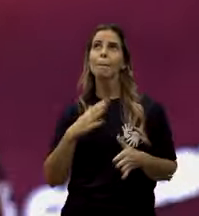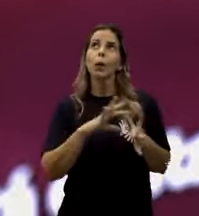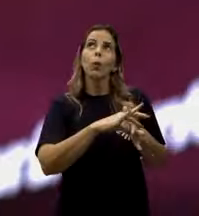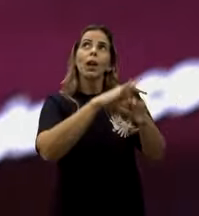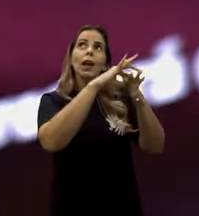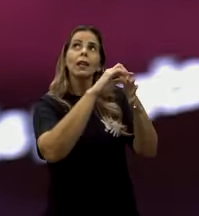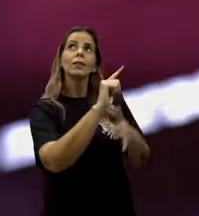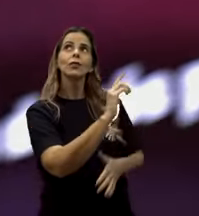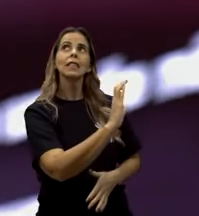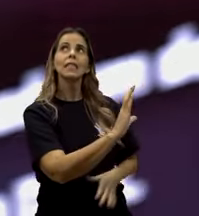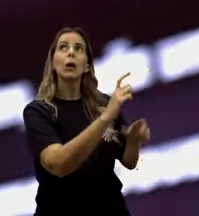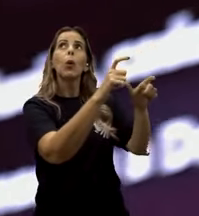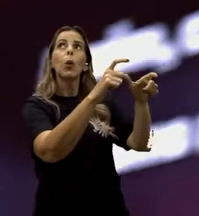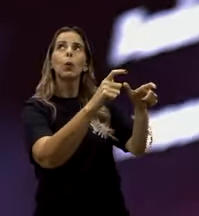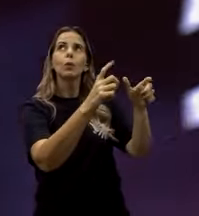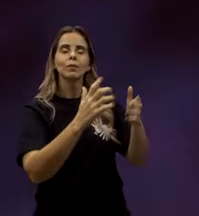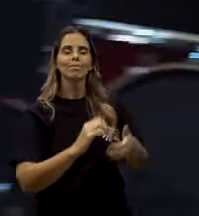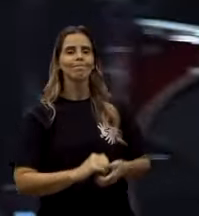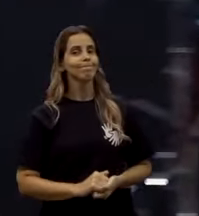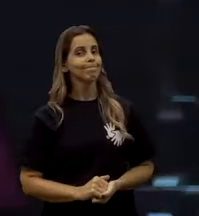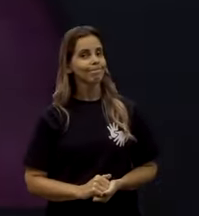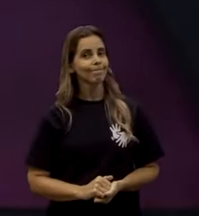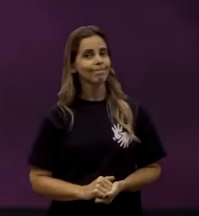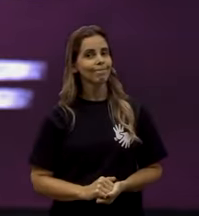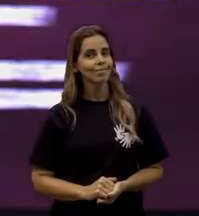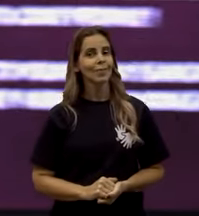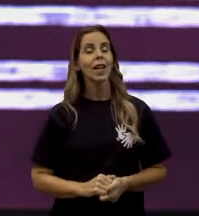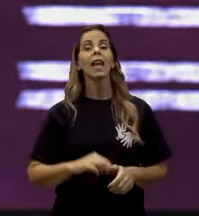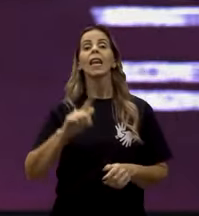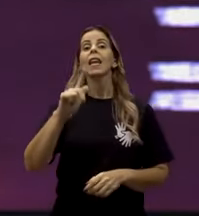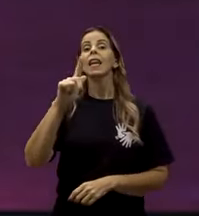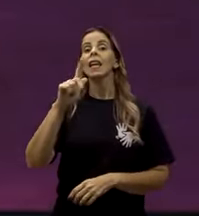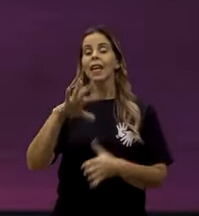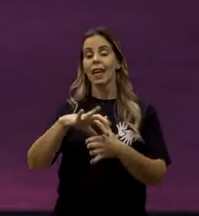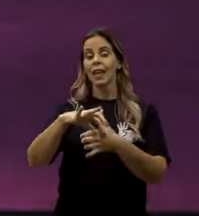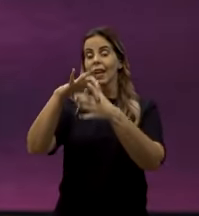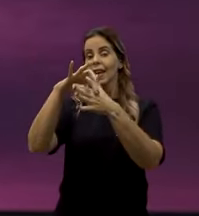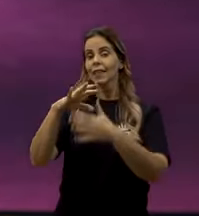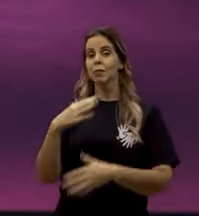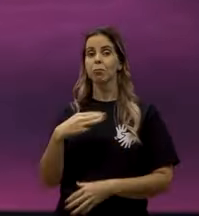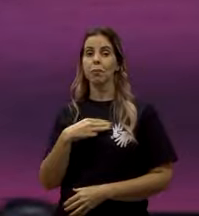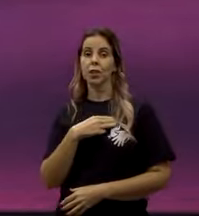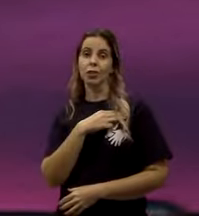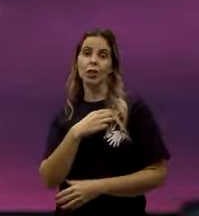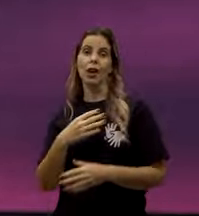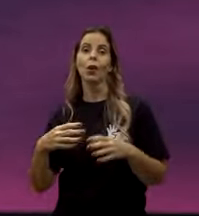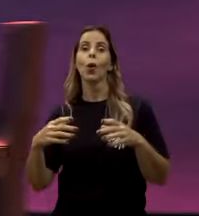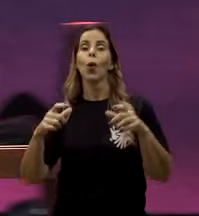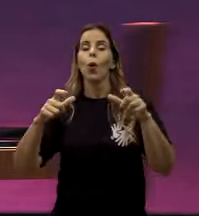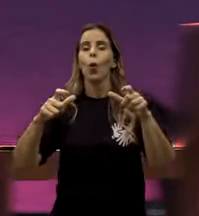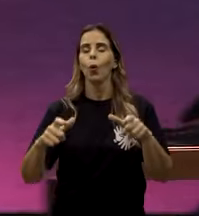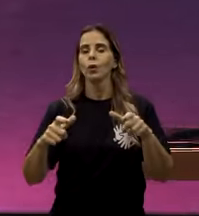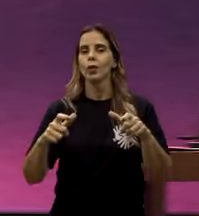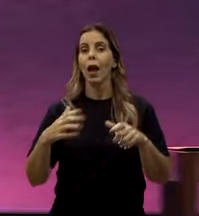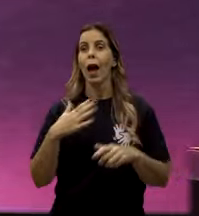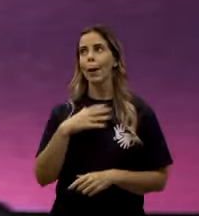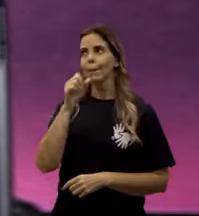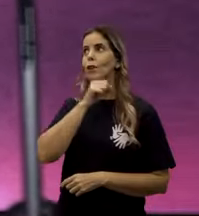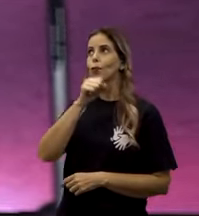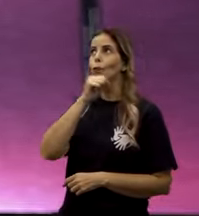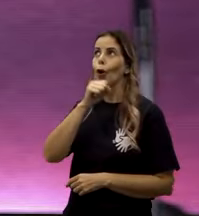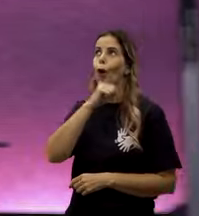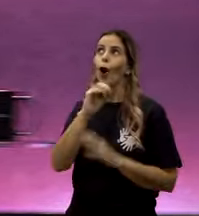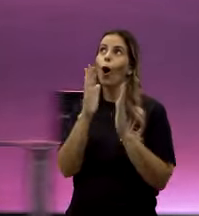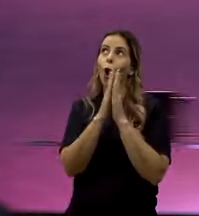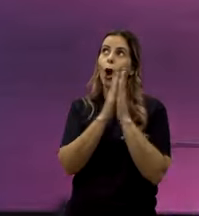GC Car é o líder do ministério pior ou pior Cadê minha mã Ih minha avó que ora por mim só um